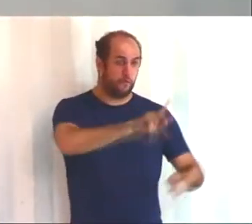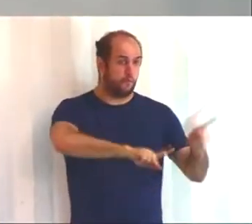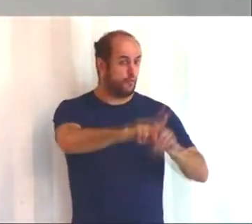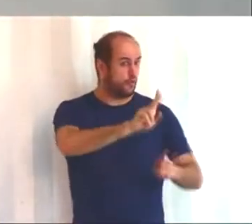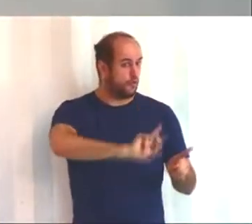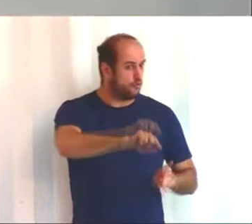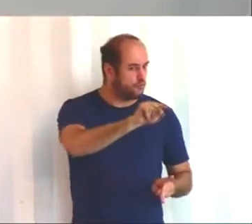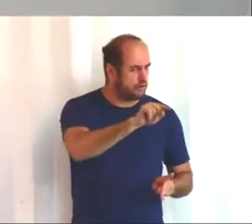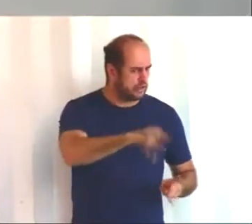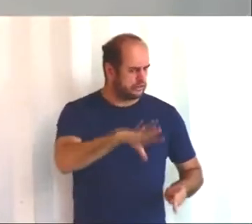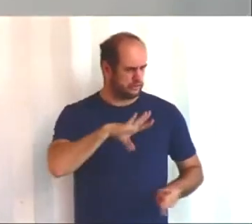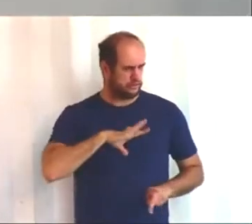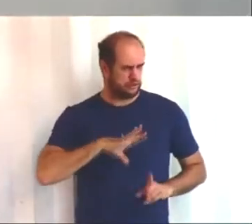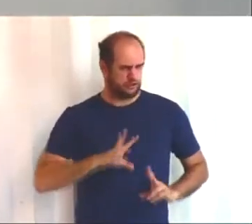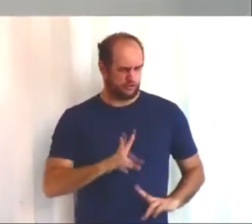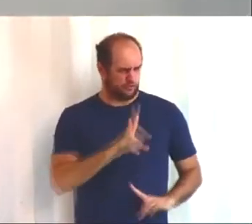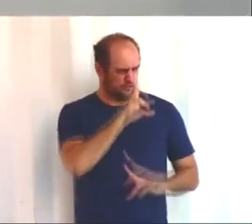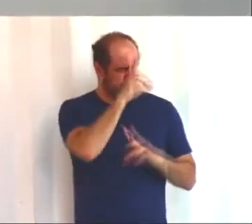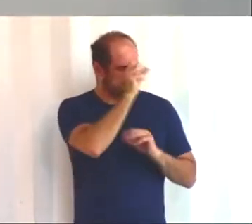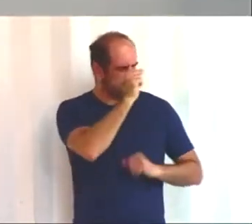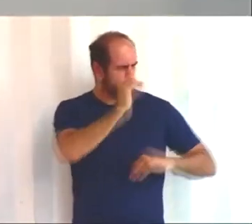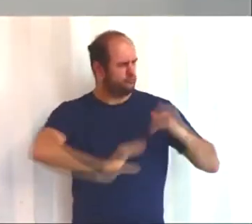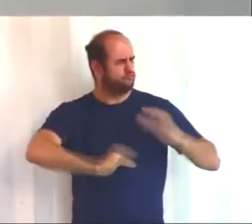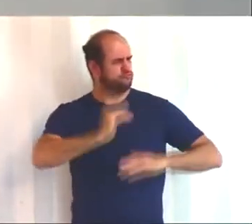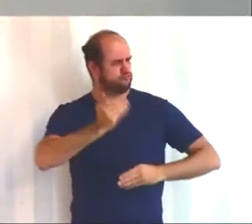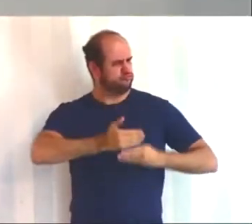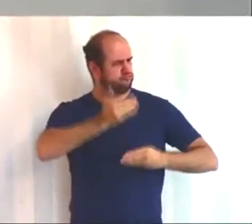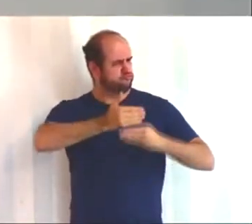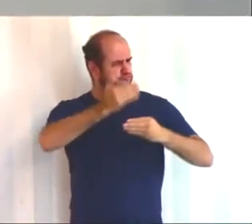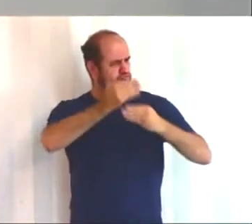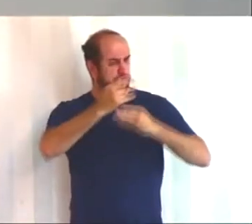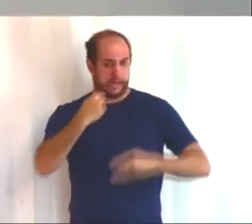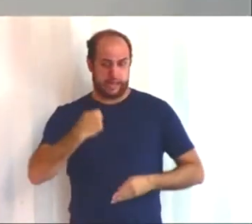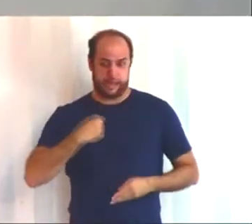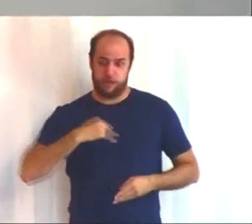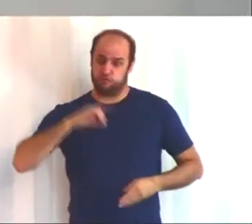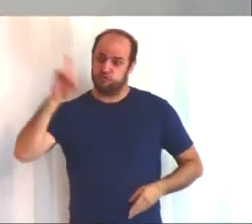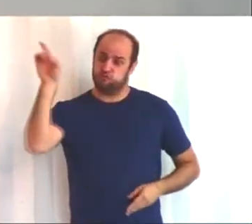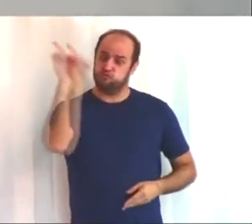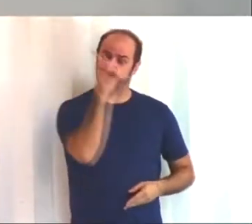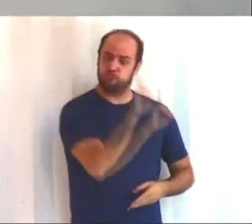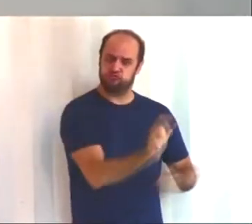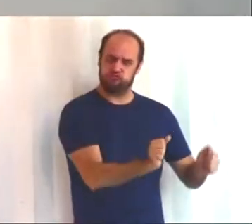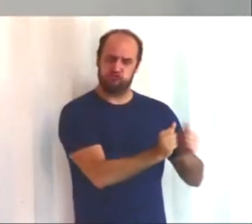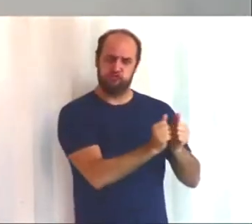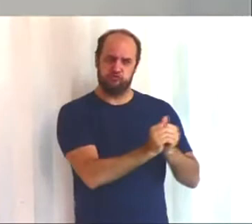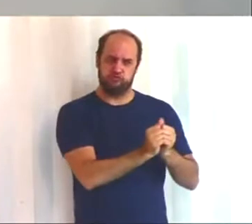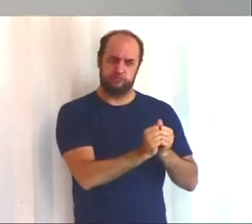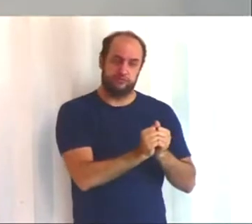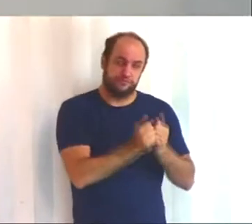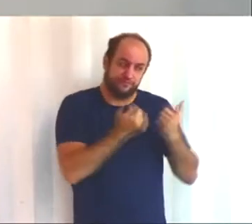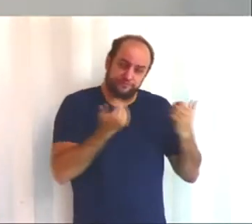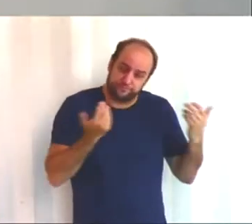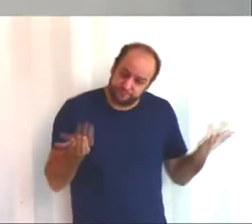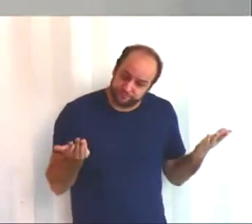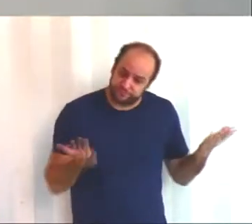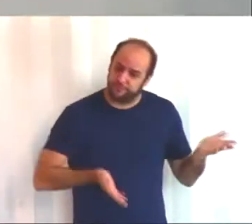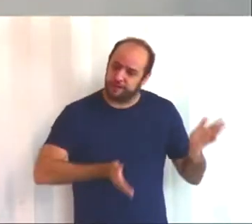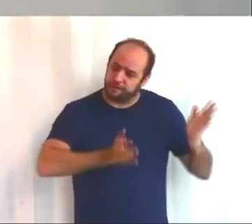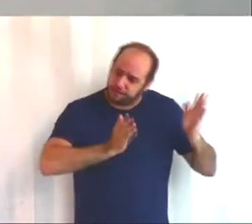Cidade fortificada, cidade comigo, em que eu estaria no meio defendendo o povo. Agora